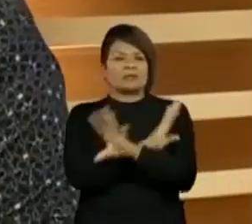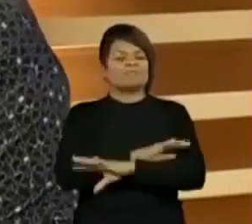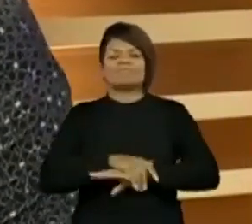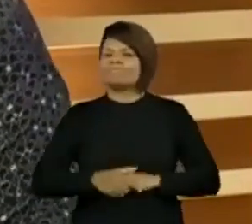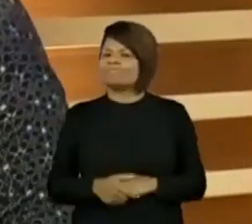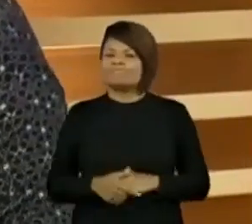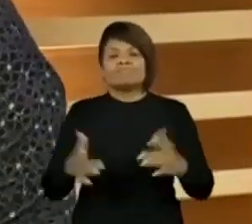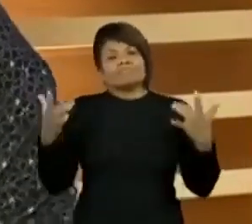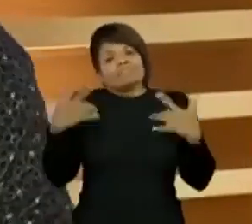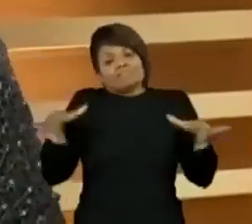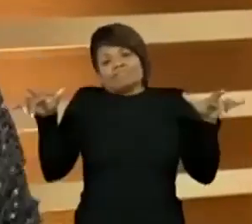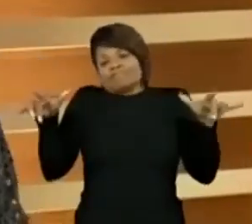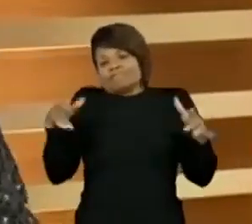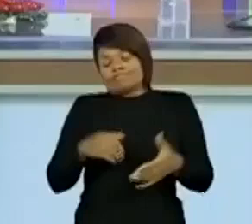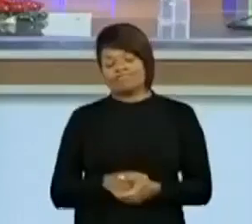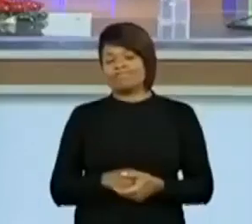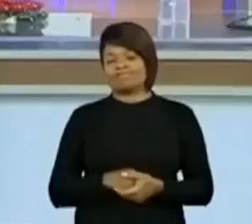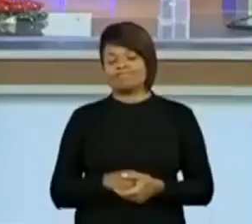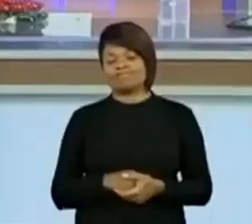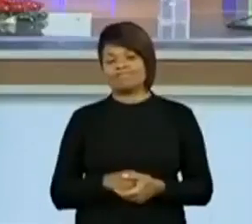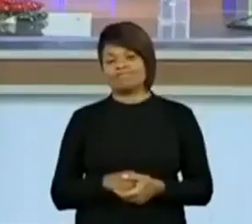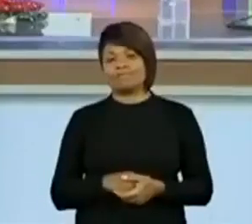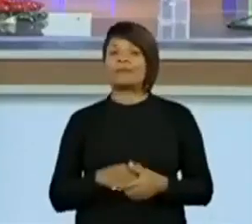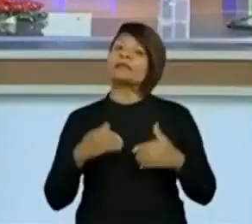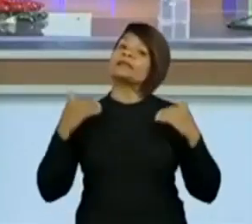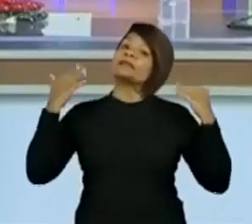pena. E assim,